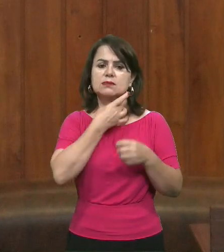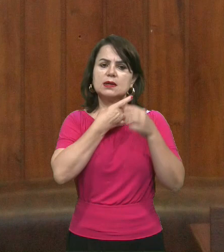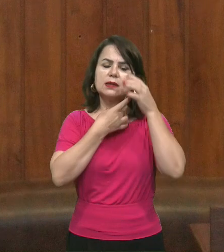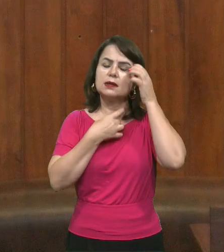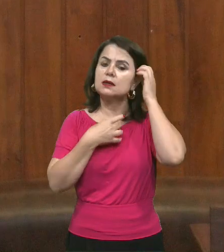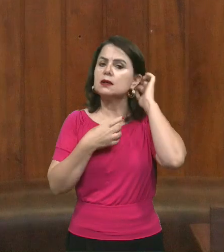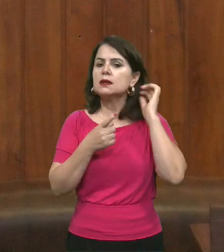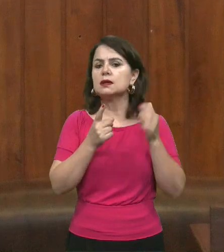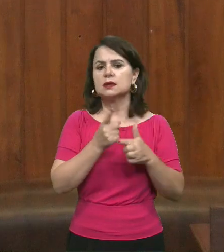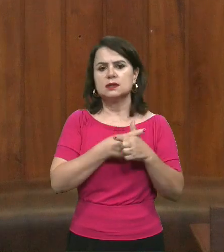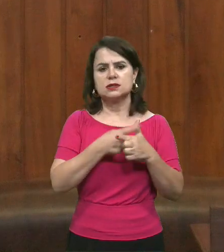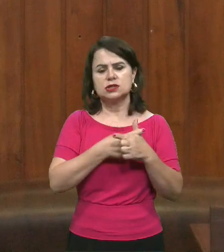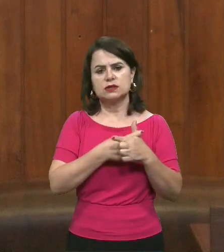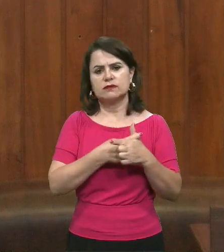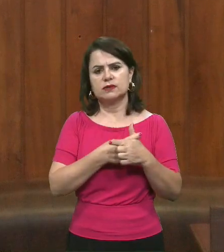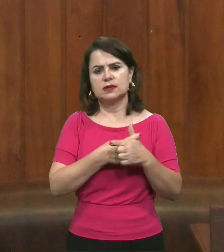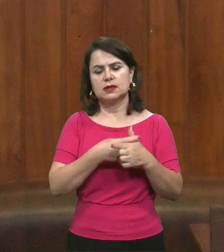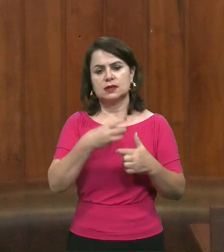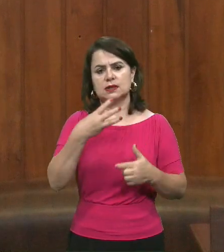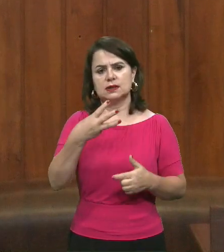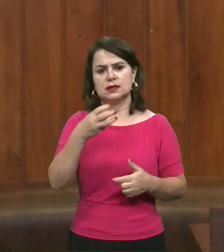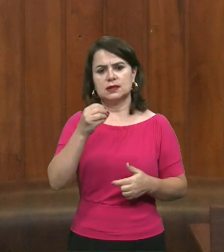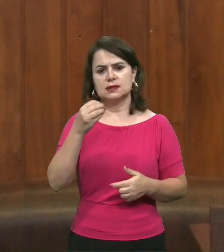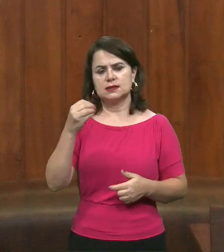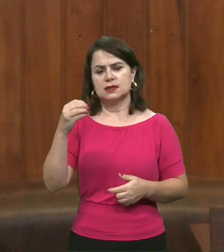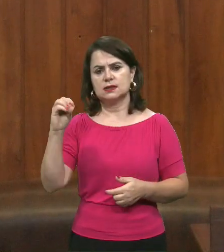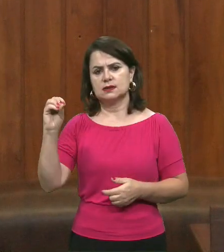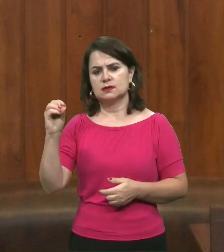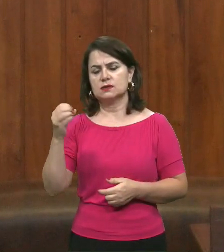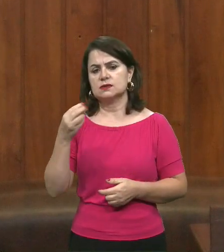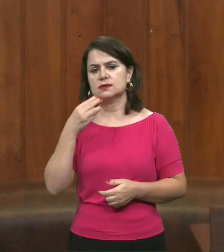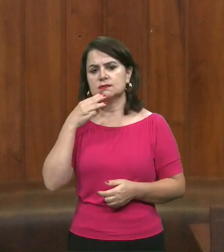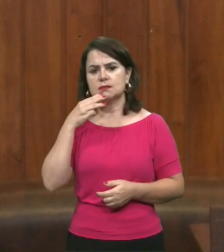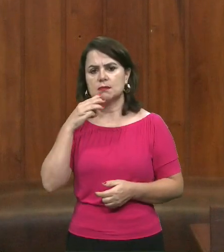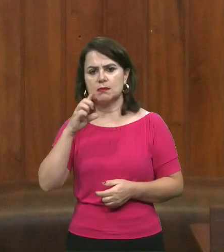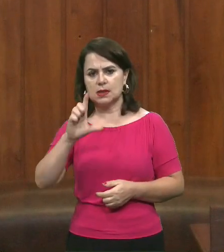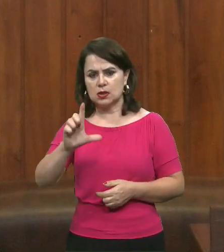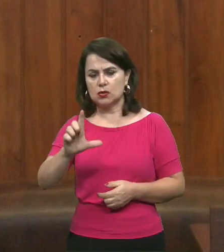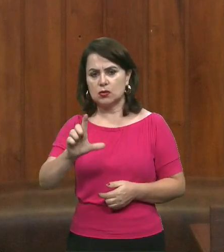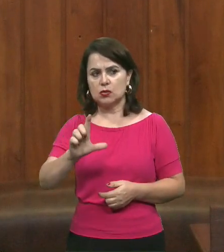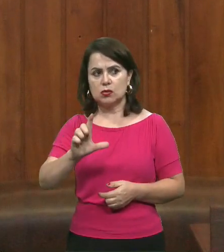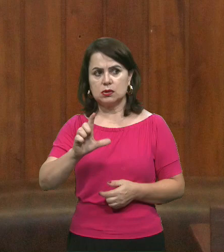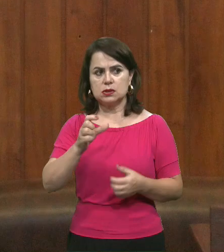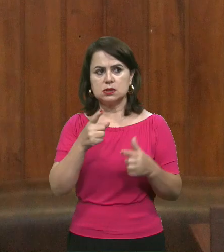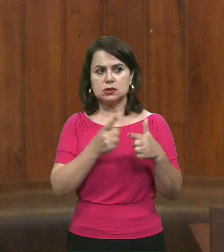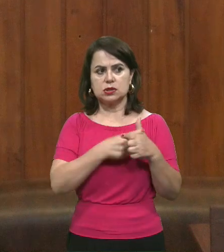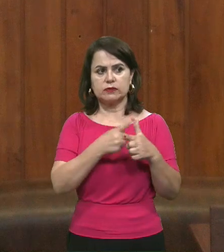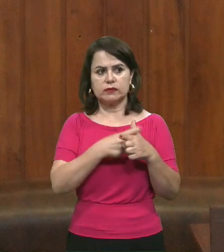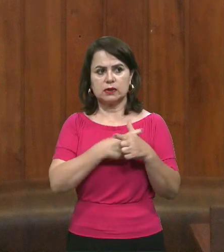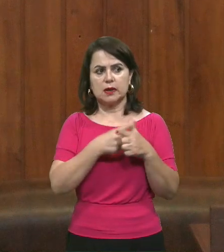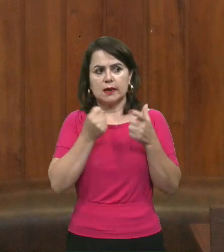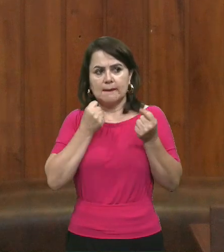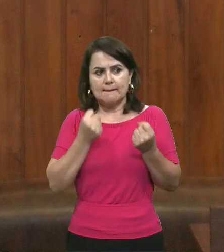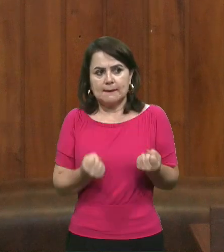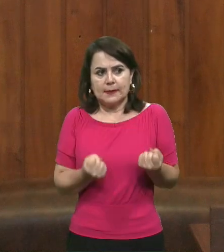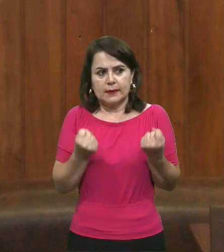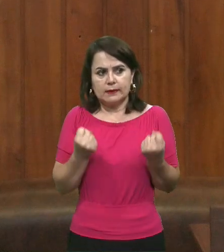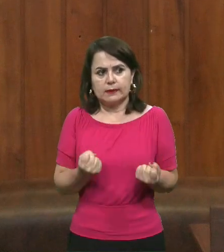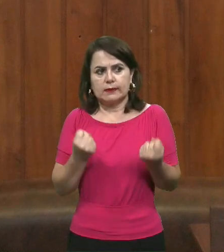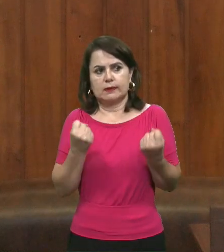lá beirando seus 300 e poucos milhões, né, já vindo de